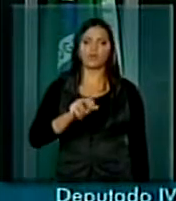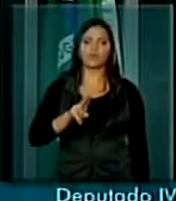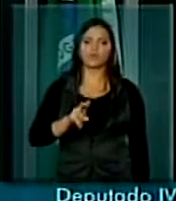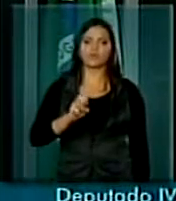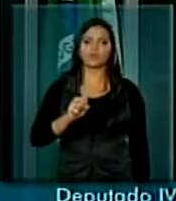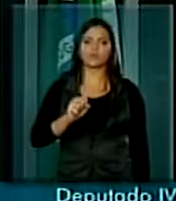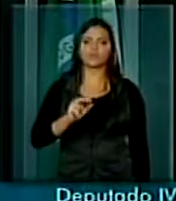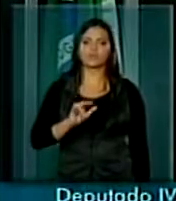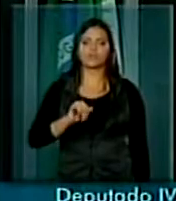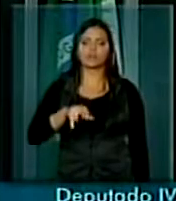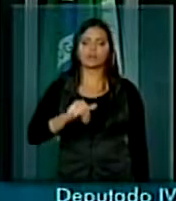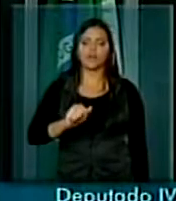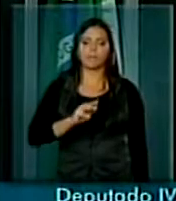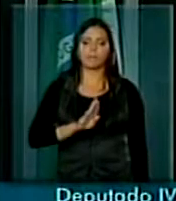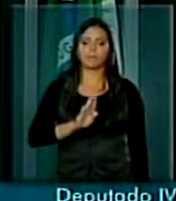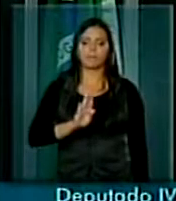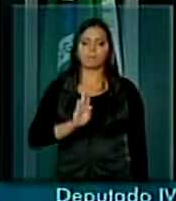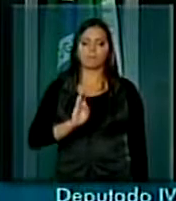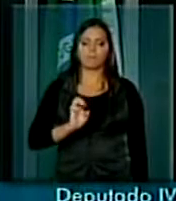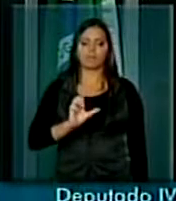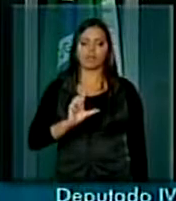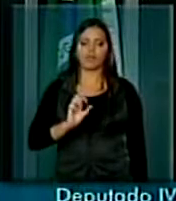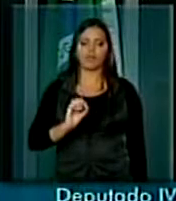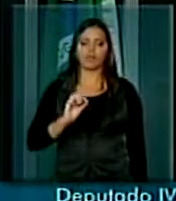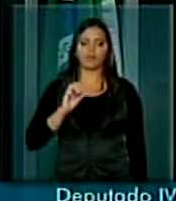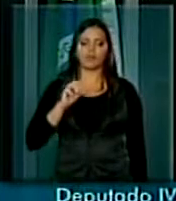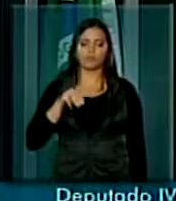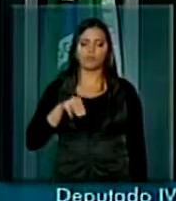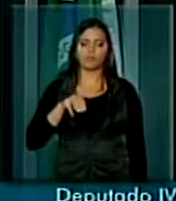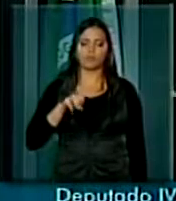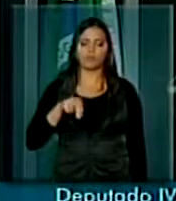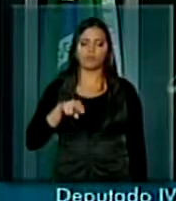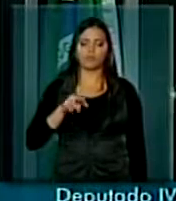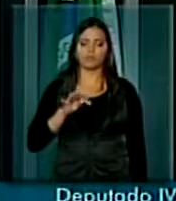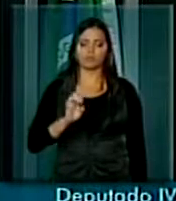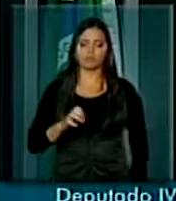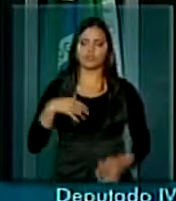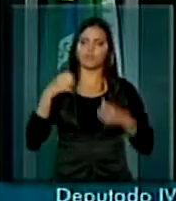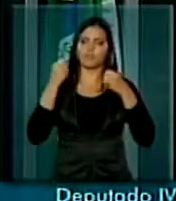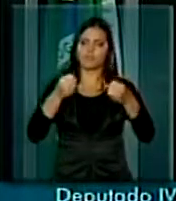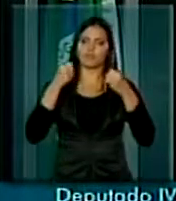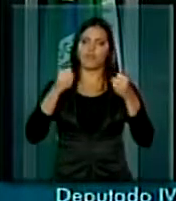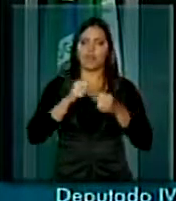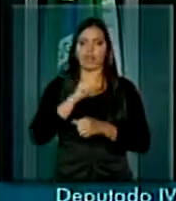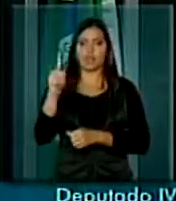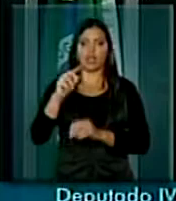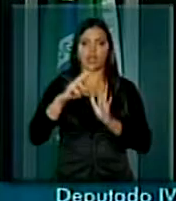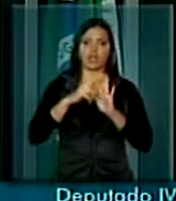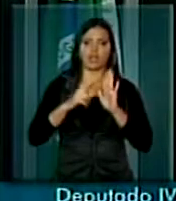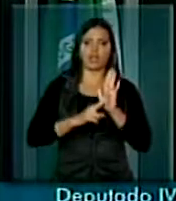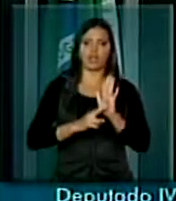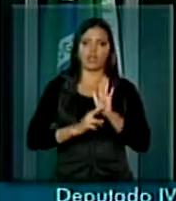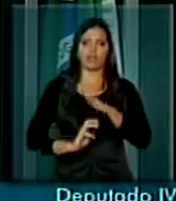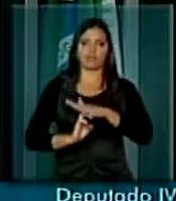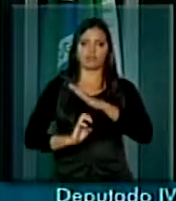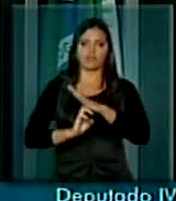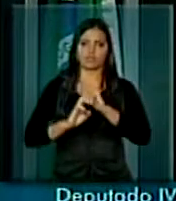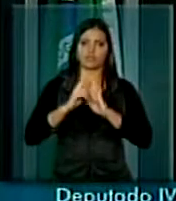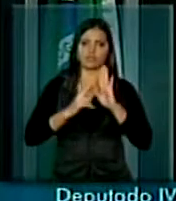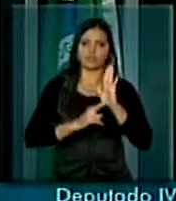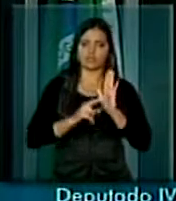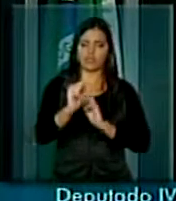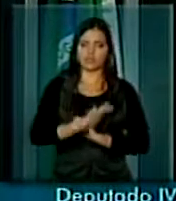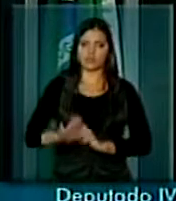Monte. Hoje de manhã nós participamos de uma manifestação na frente da ANEEL, Agência Nacional de Energia